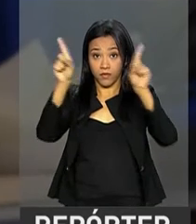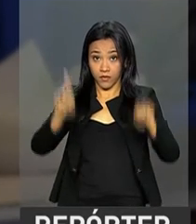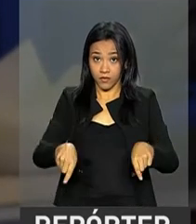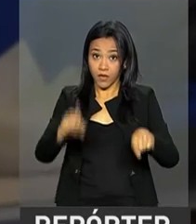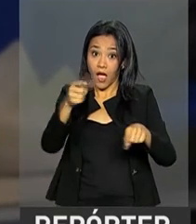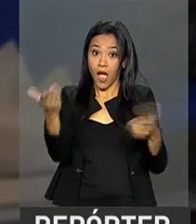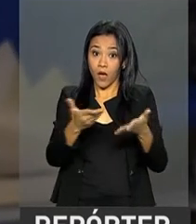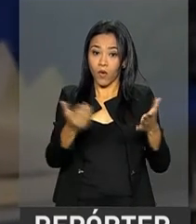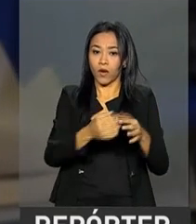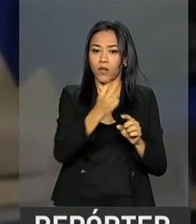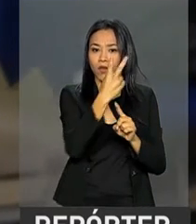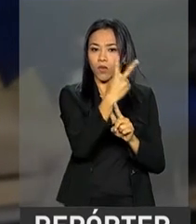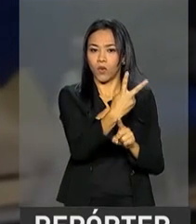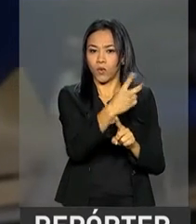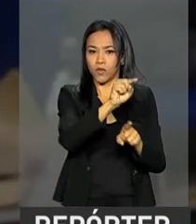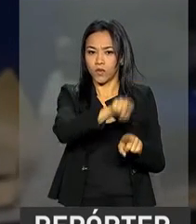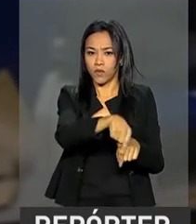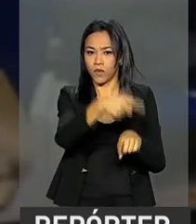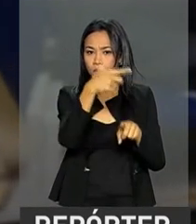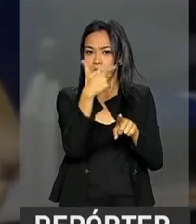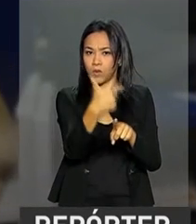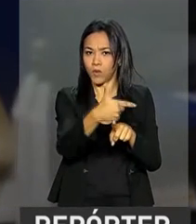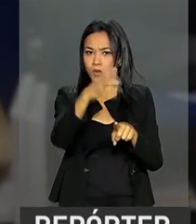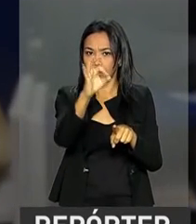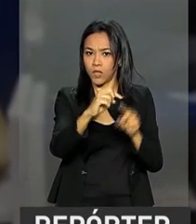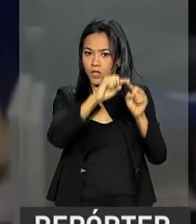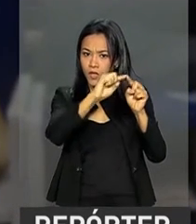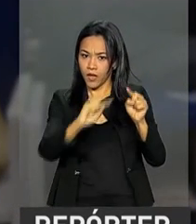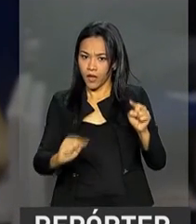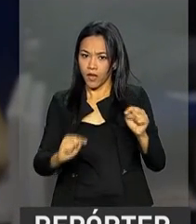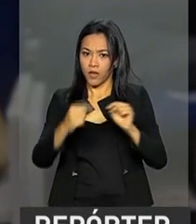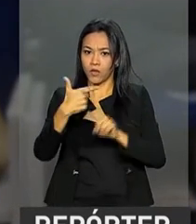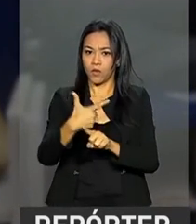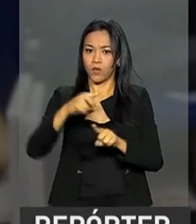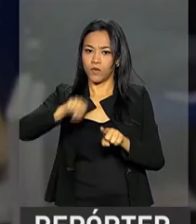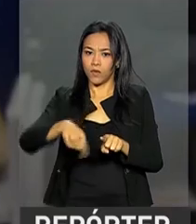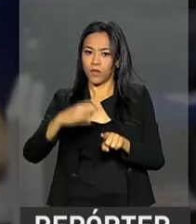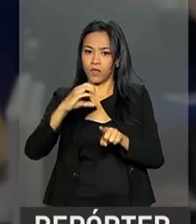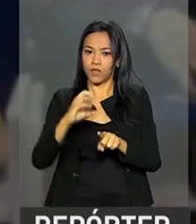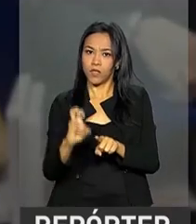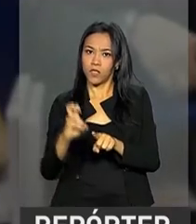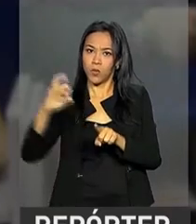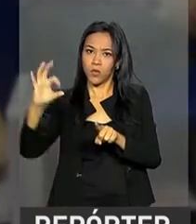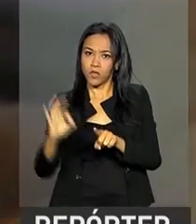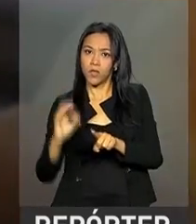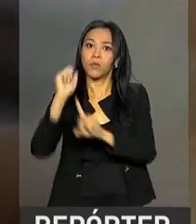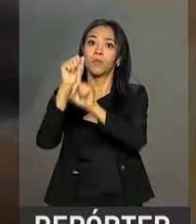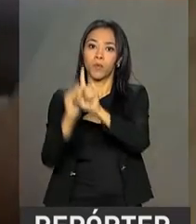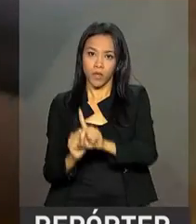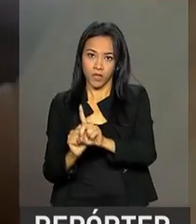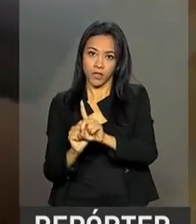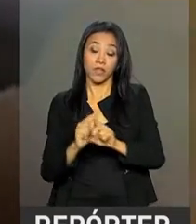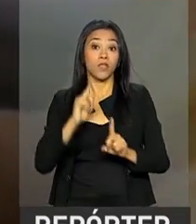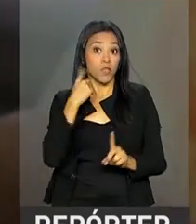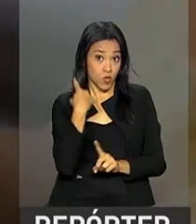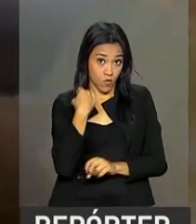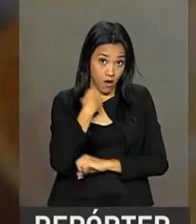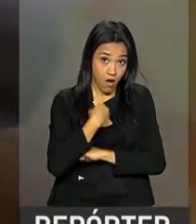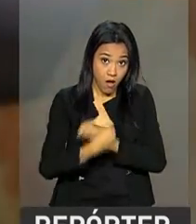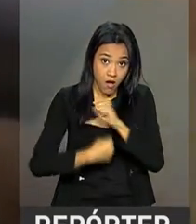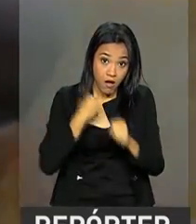teto passa de 2,2 por cento para 2,05 por cento ao mês o que no ano